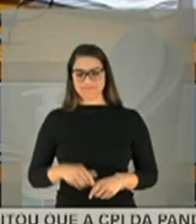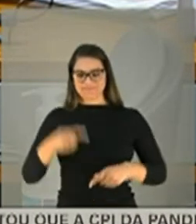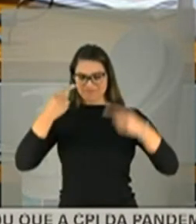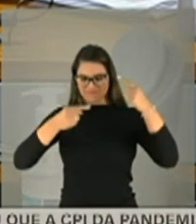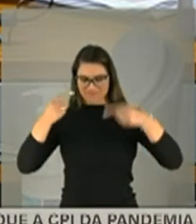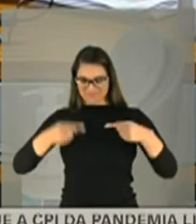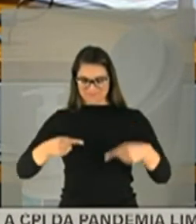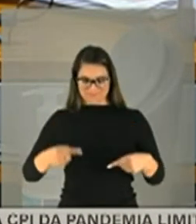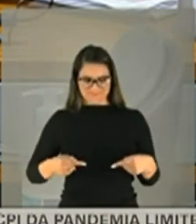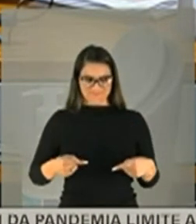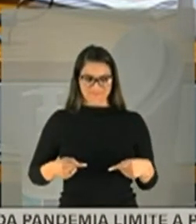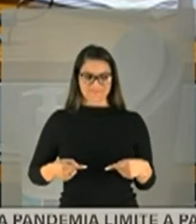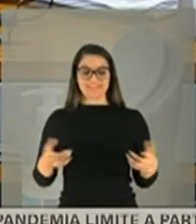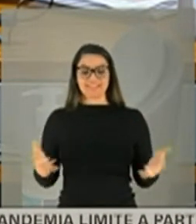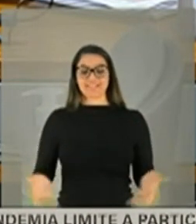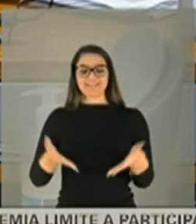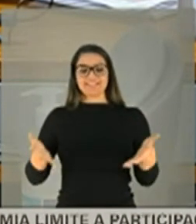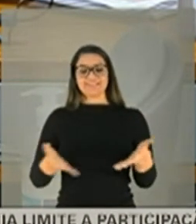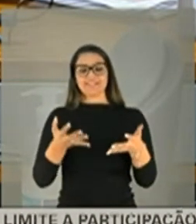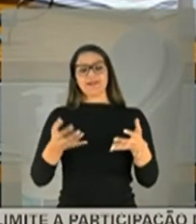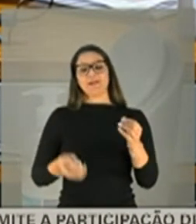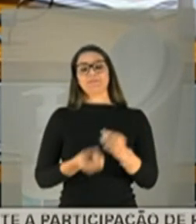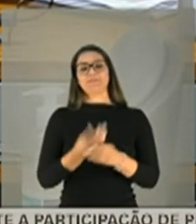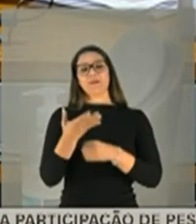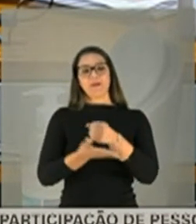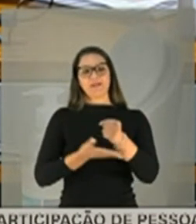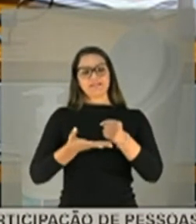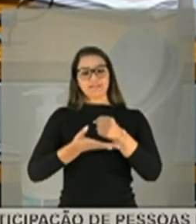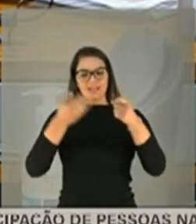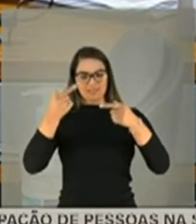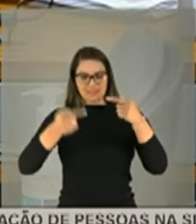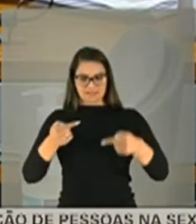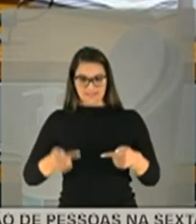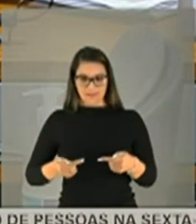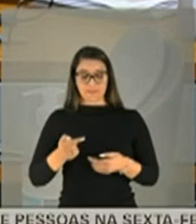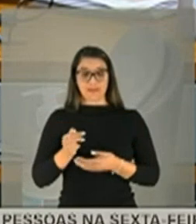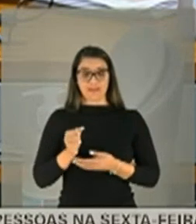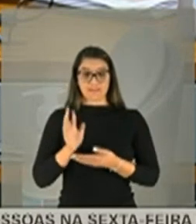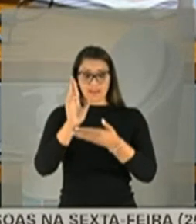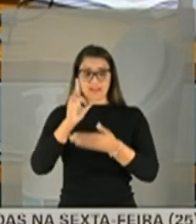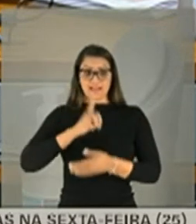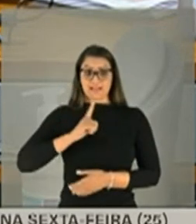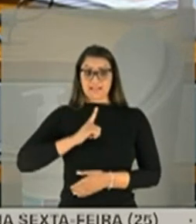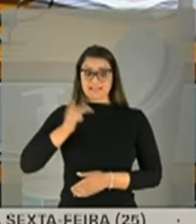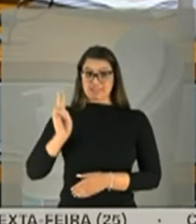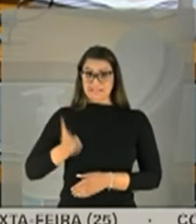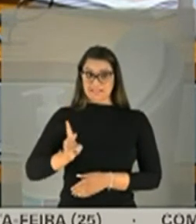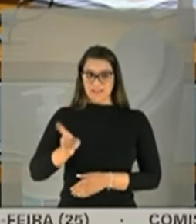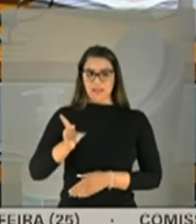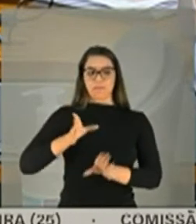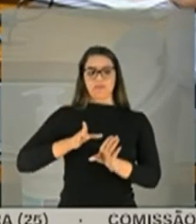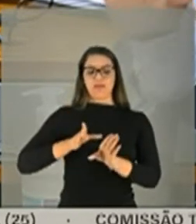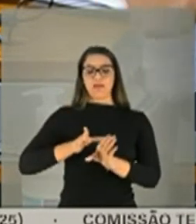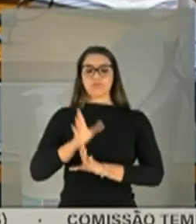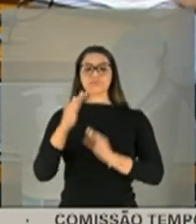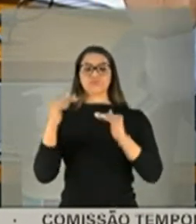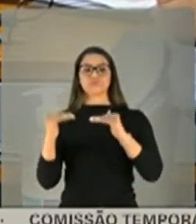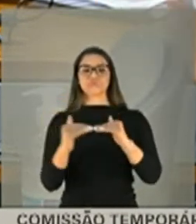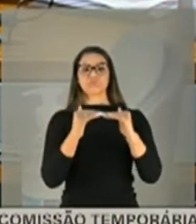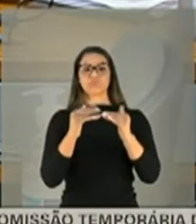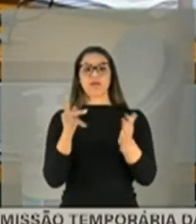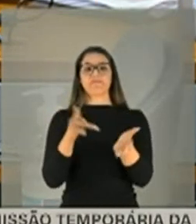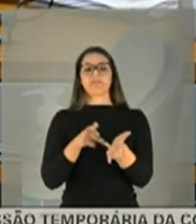discussões e estimulado para que o produto originário desse debate represente sempre o consenso e a